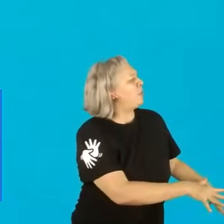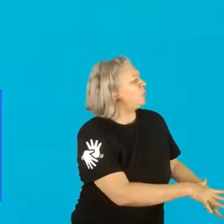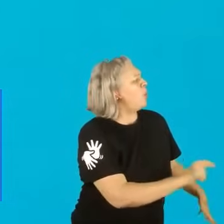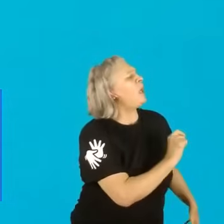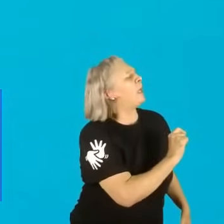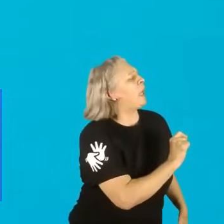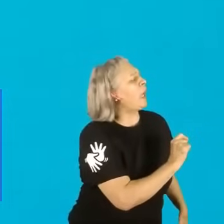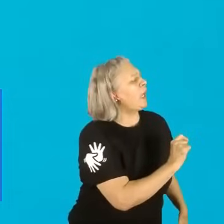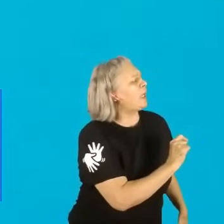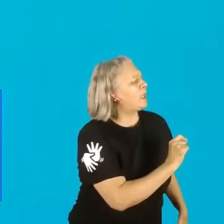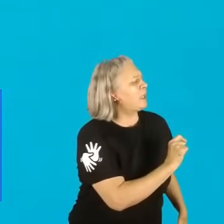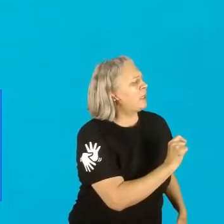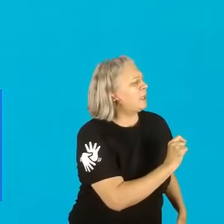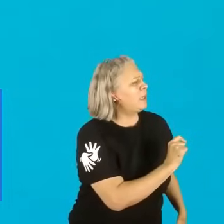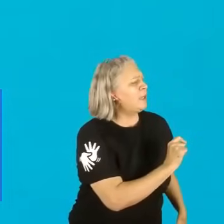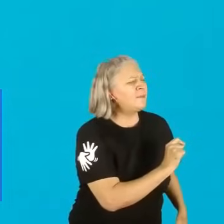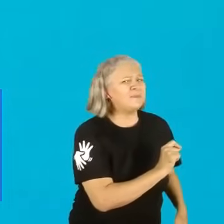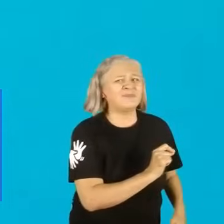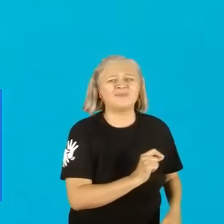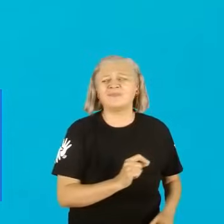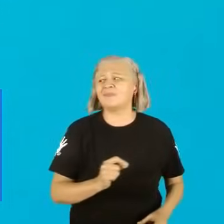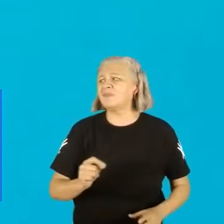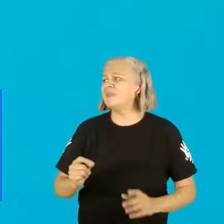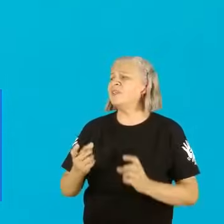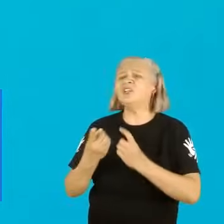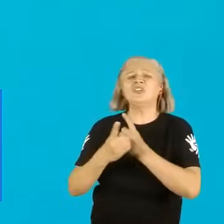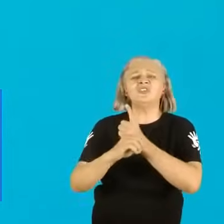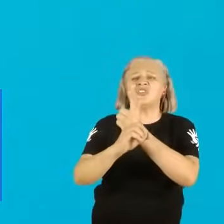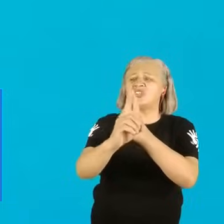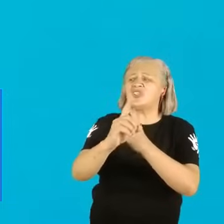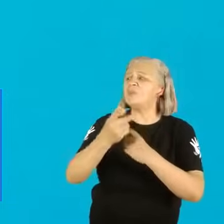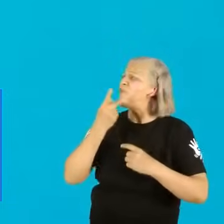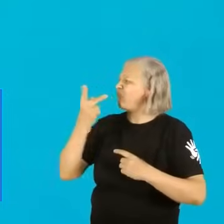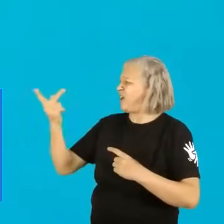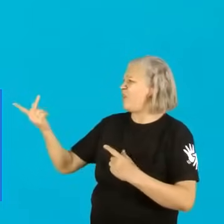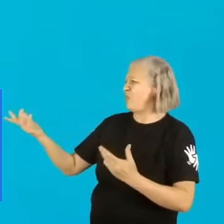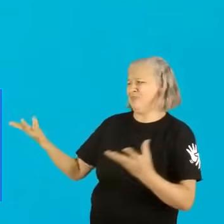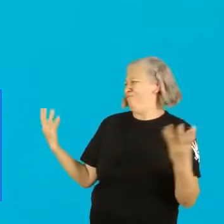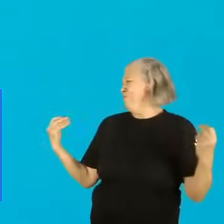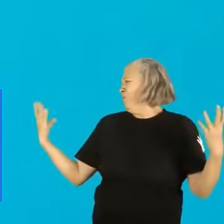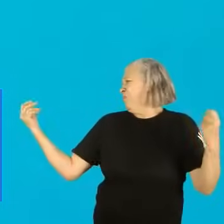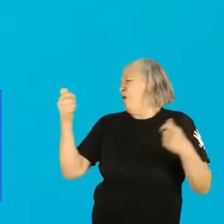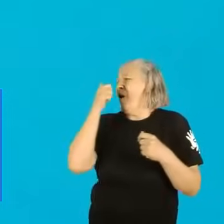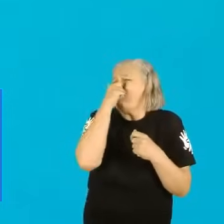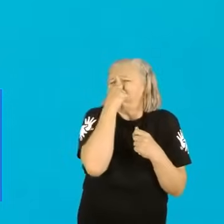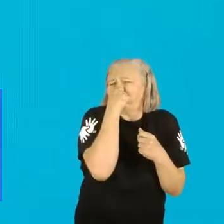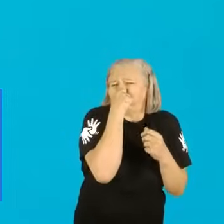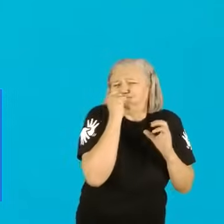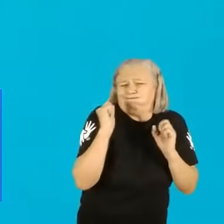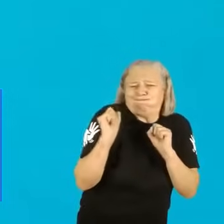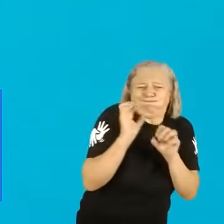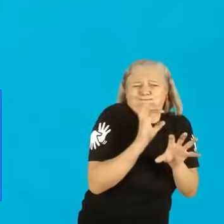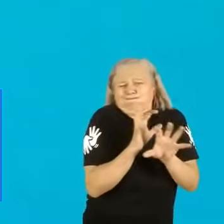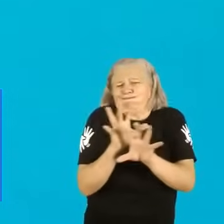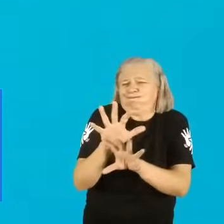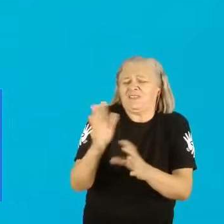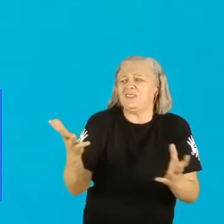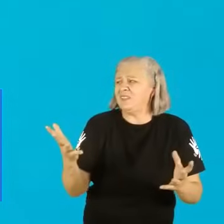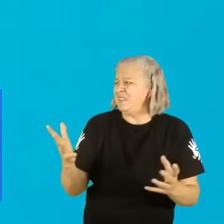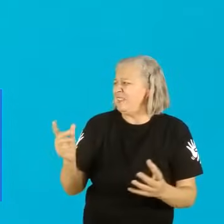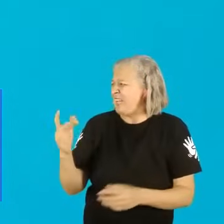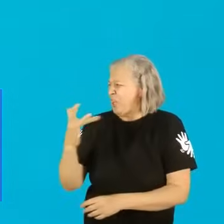Seus discípulos disseram: veja a multidão que o aperta de todos os lados. Como o senhor ainda pergunta: quem tocou em